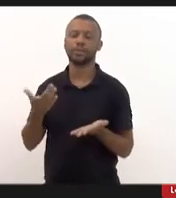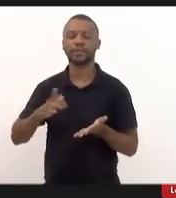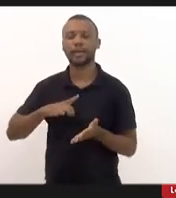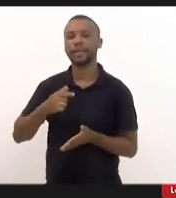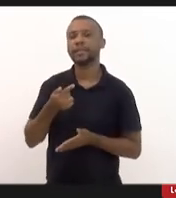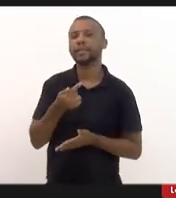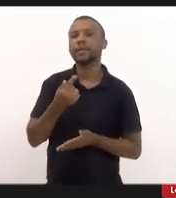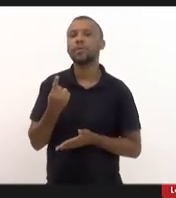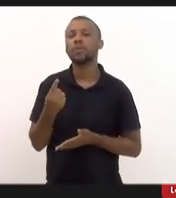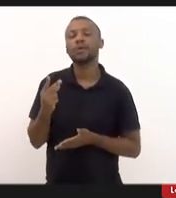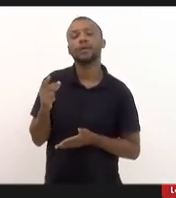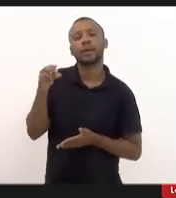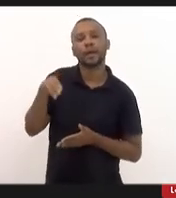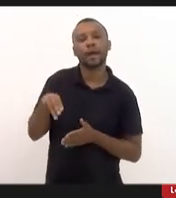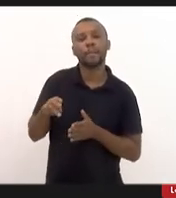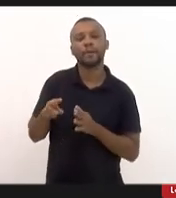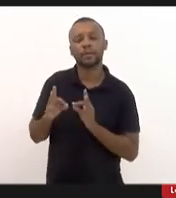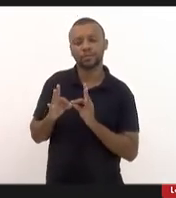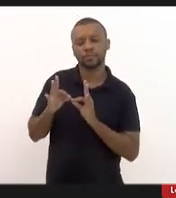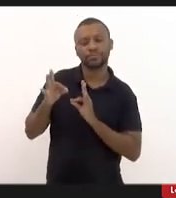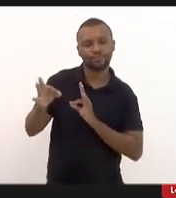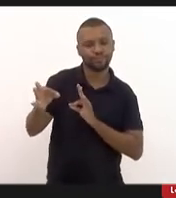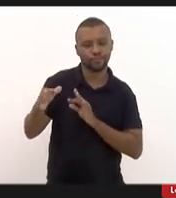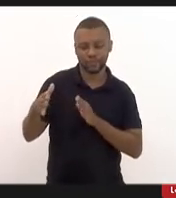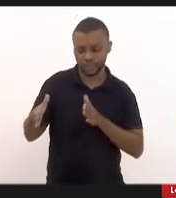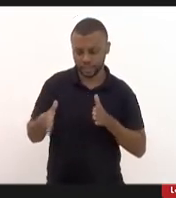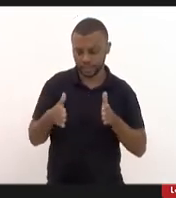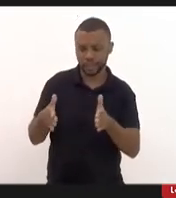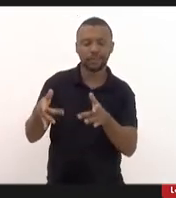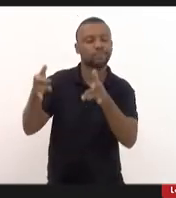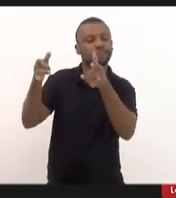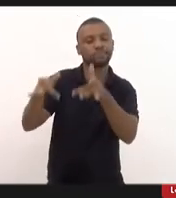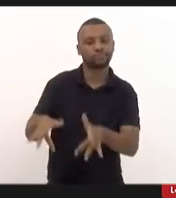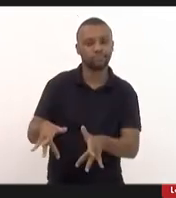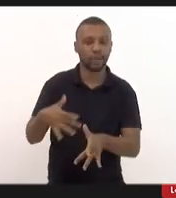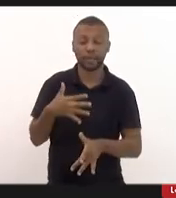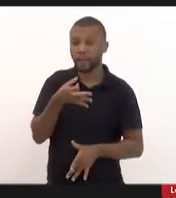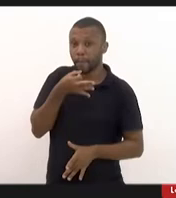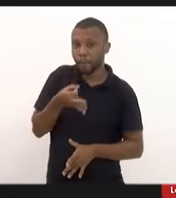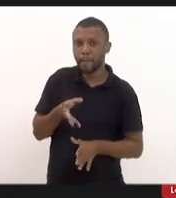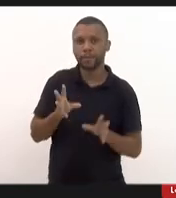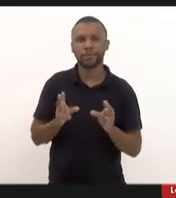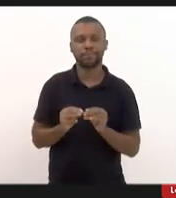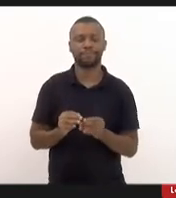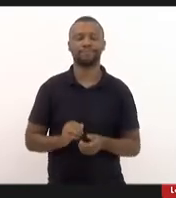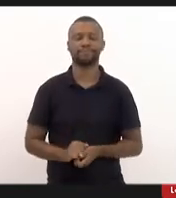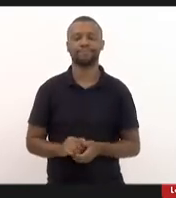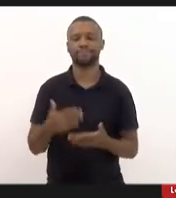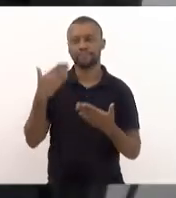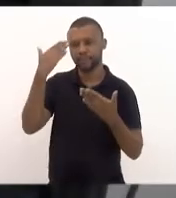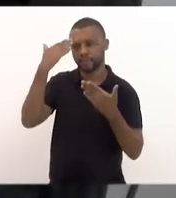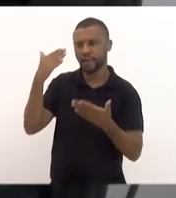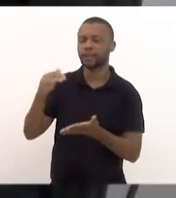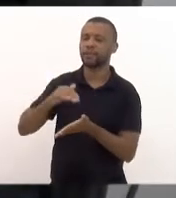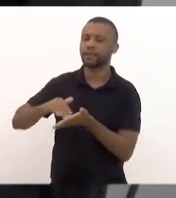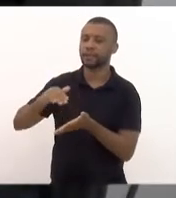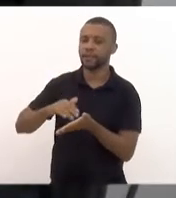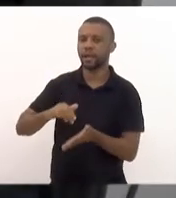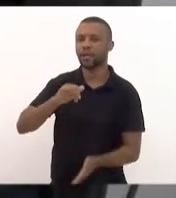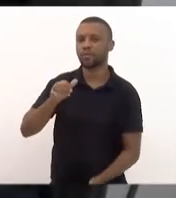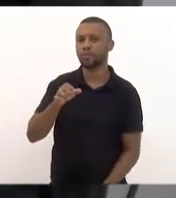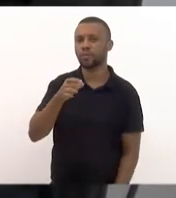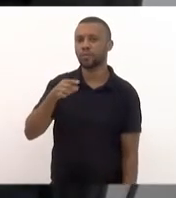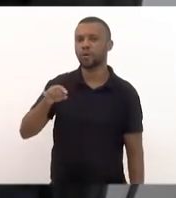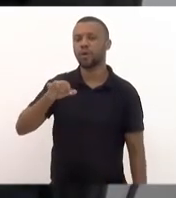totalmente abandonada. Essa é a opinião que eu penso, deputado. Muito obrigado, secretário João José